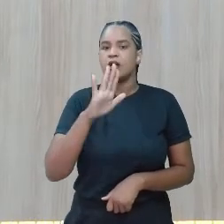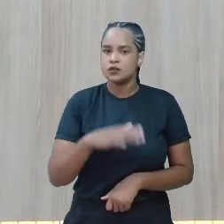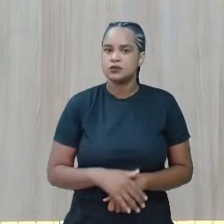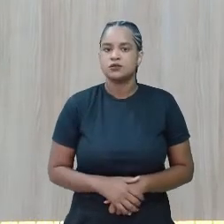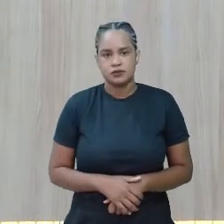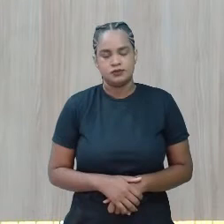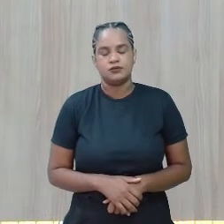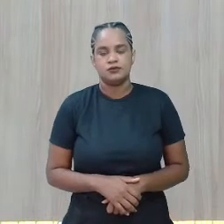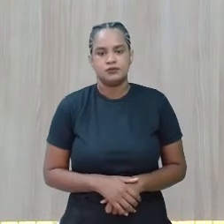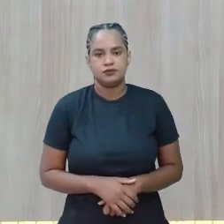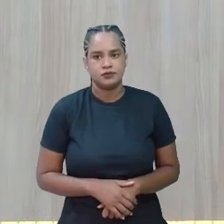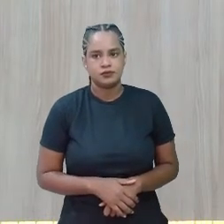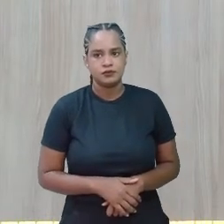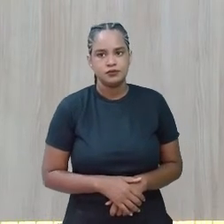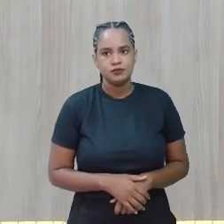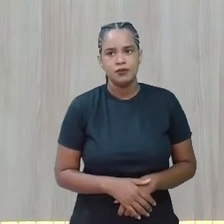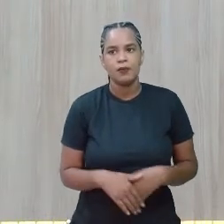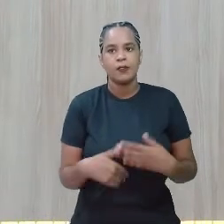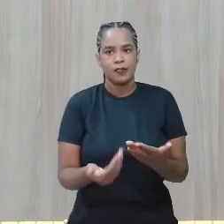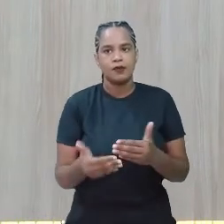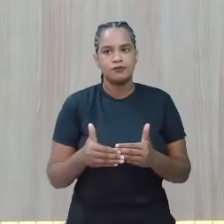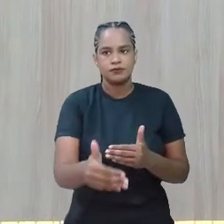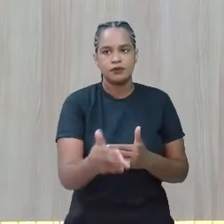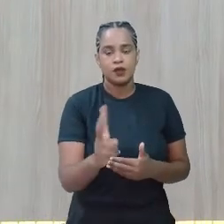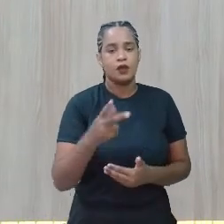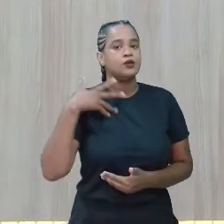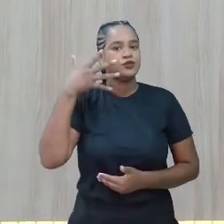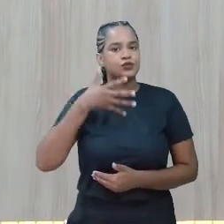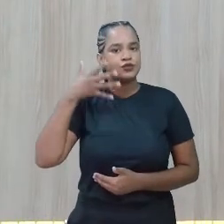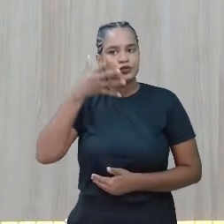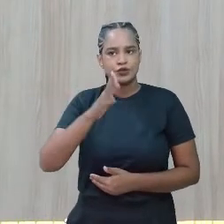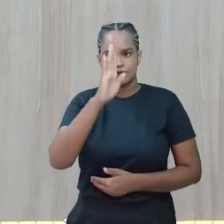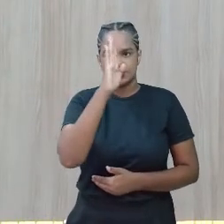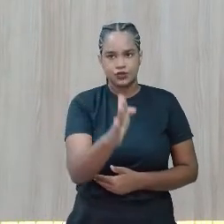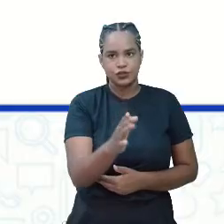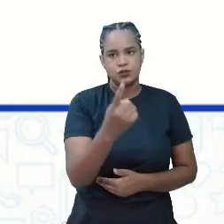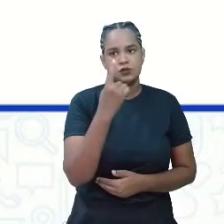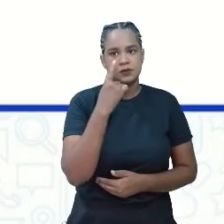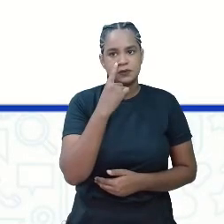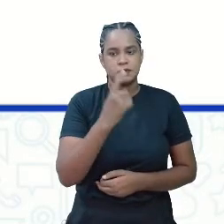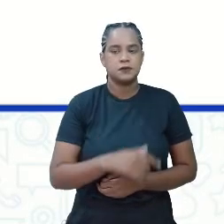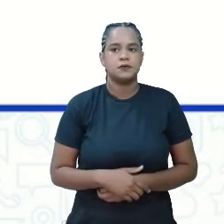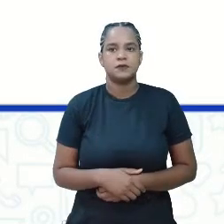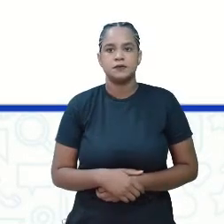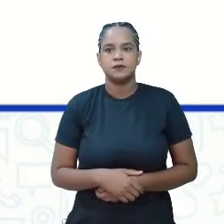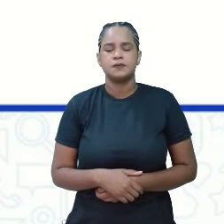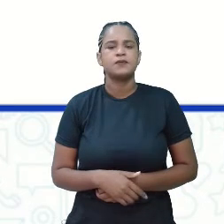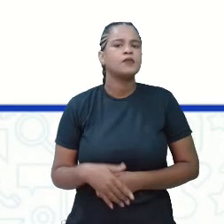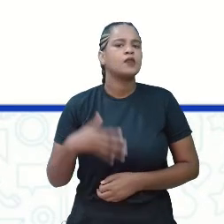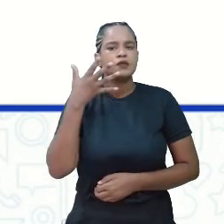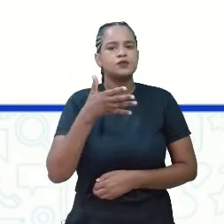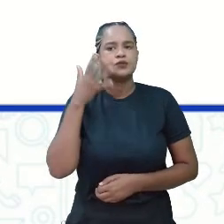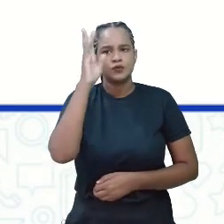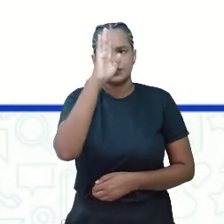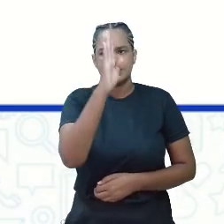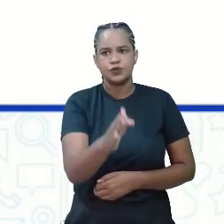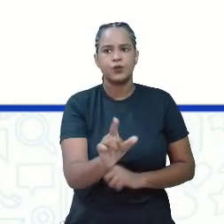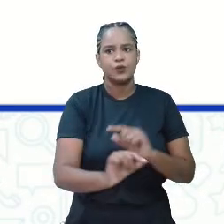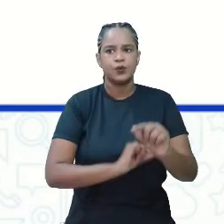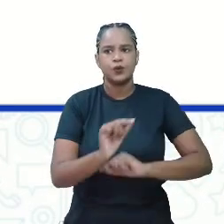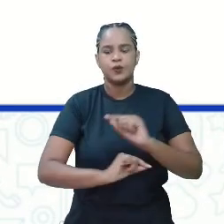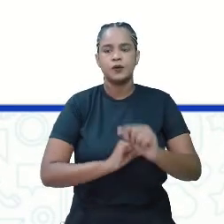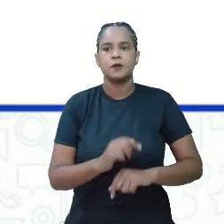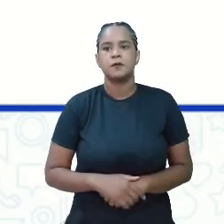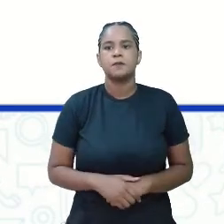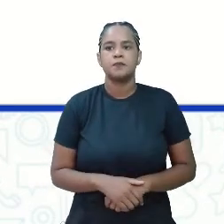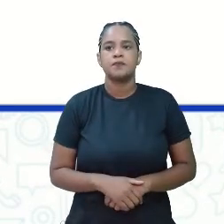dia mais. Vamos seguindo. O discurso é direto. Discurso direto é a